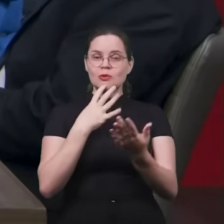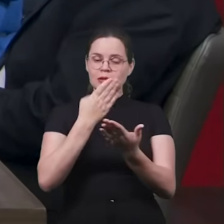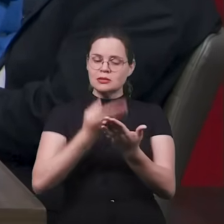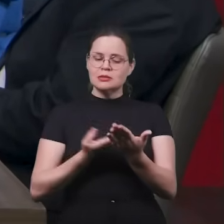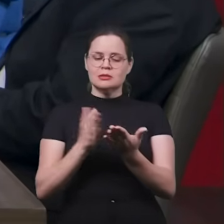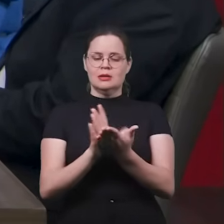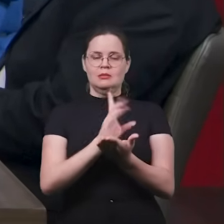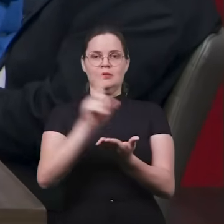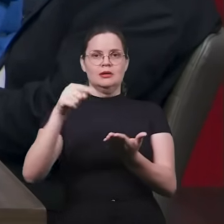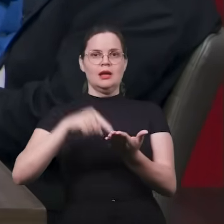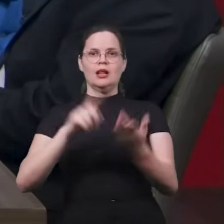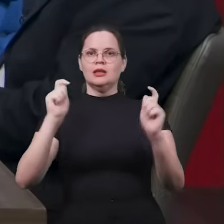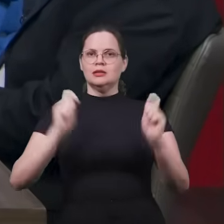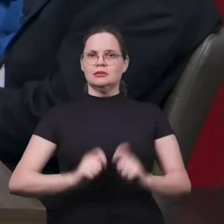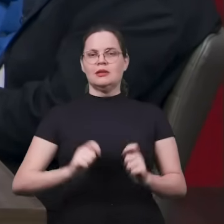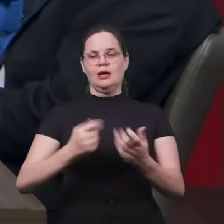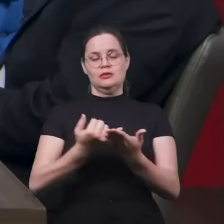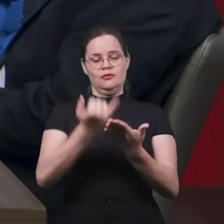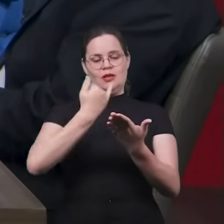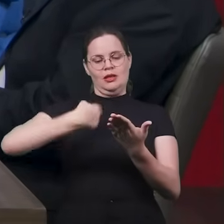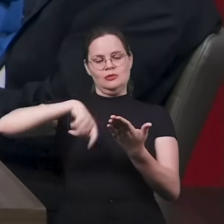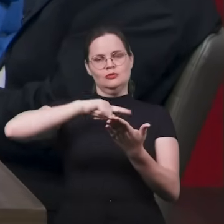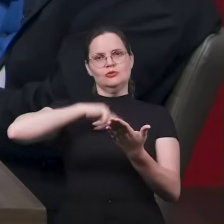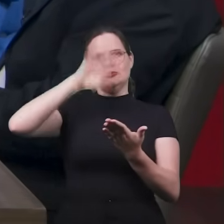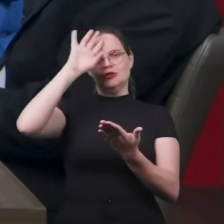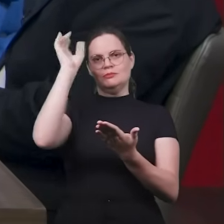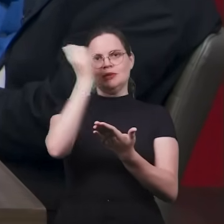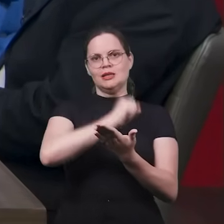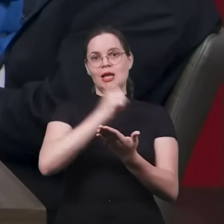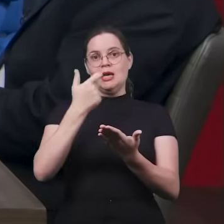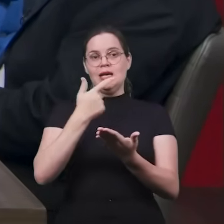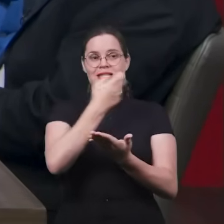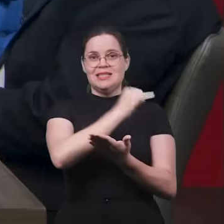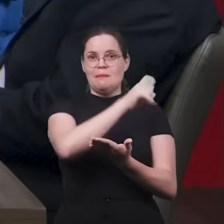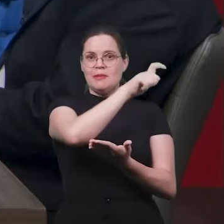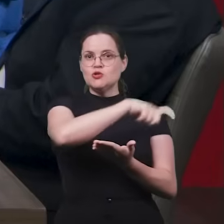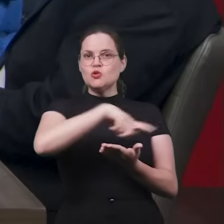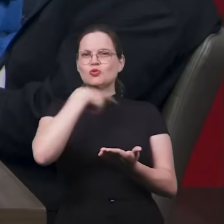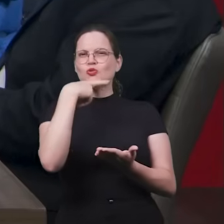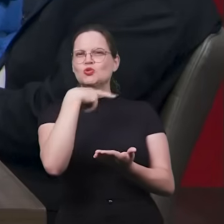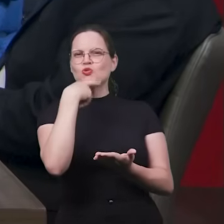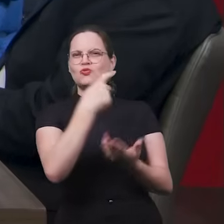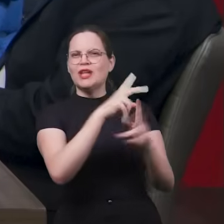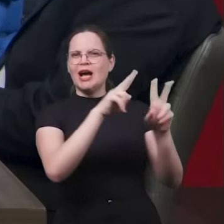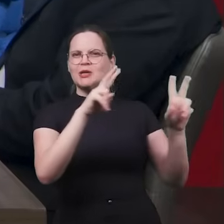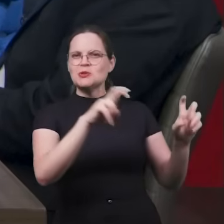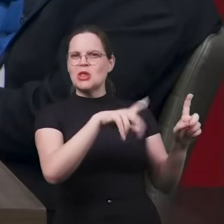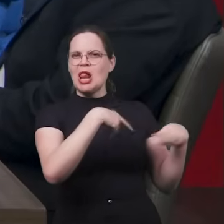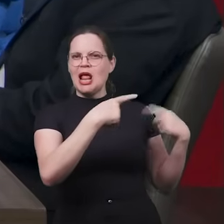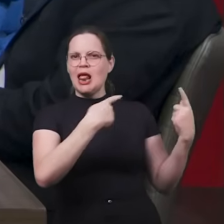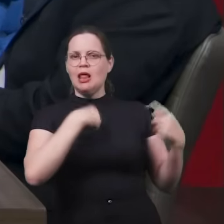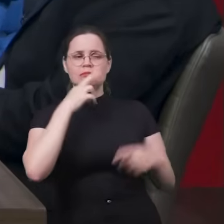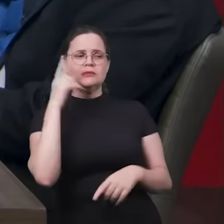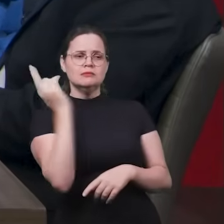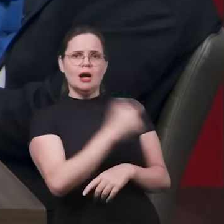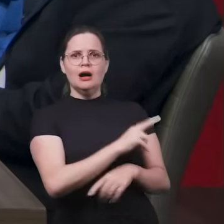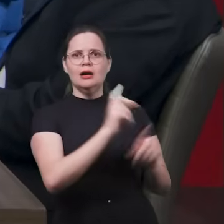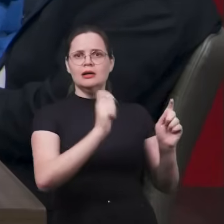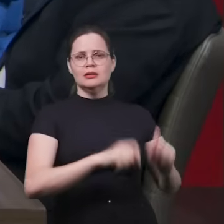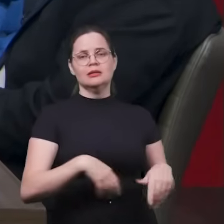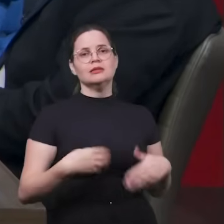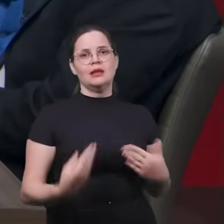palavra ela dá condições de você dar respostas ao mundo, aquele que não conhece o